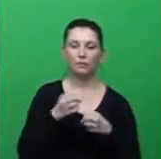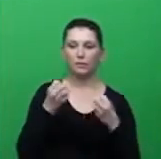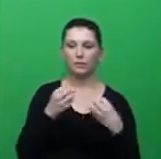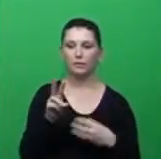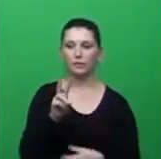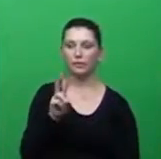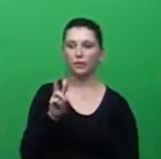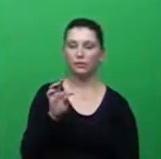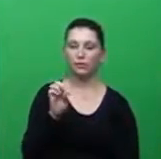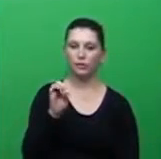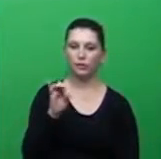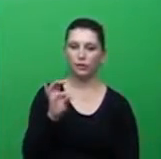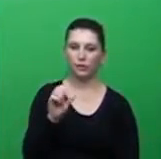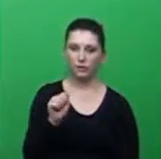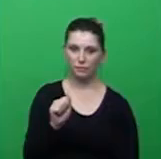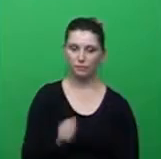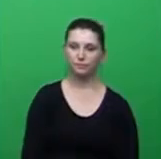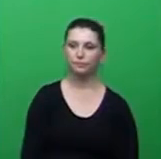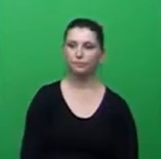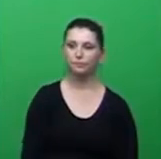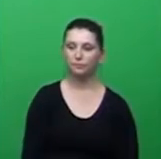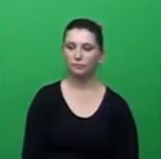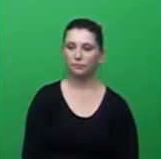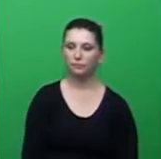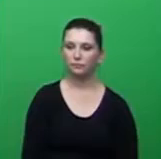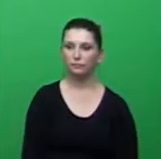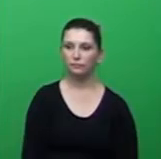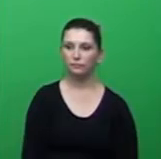ao vereador João Batista Belloli.